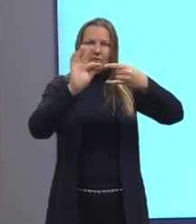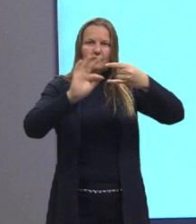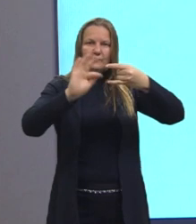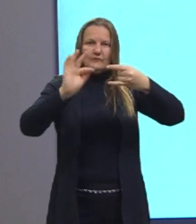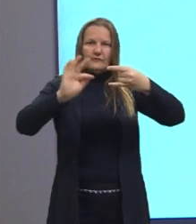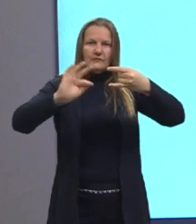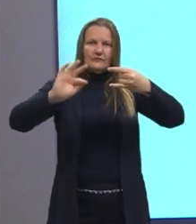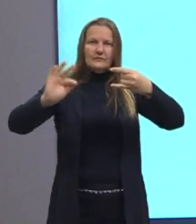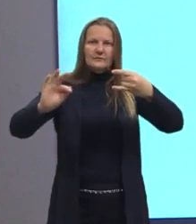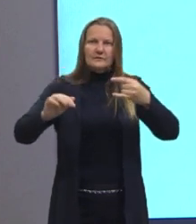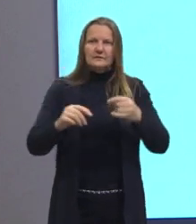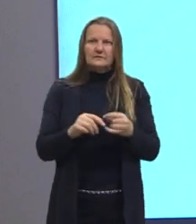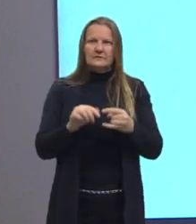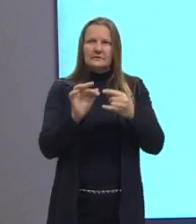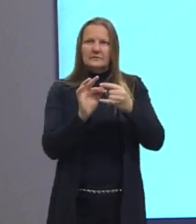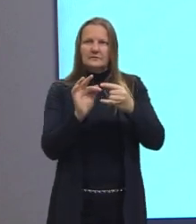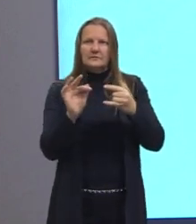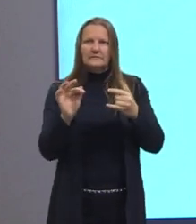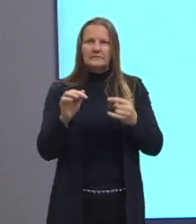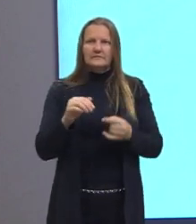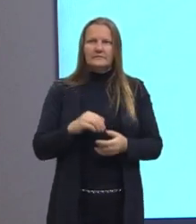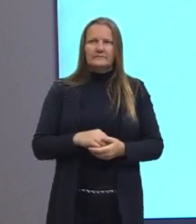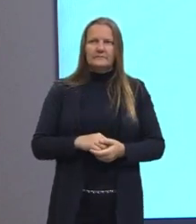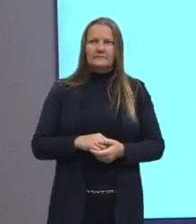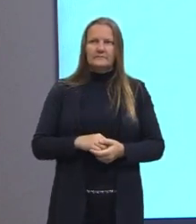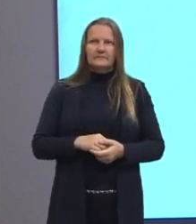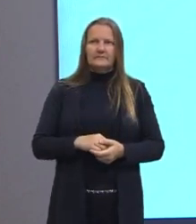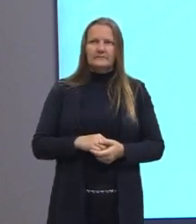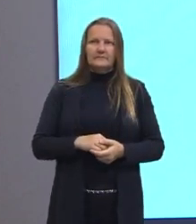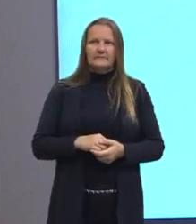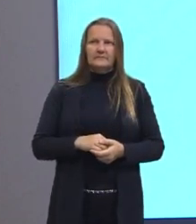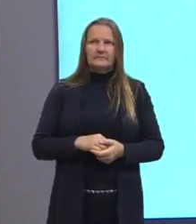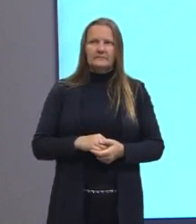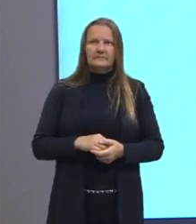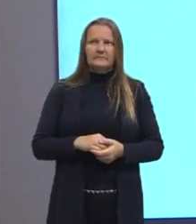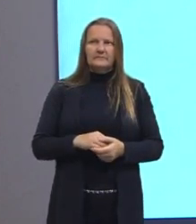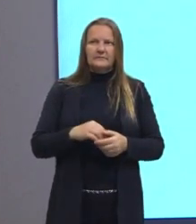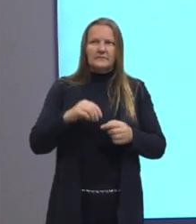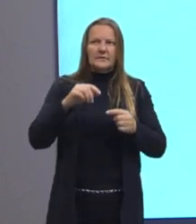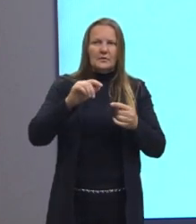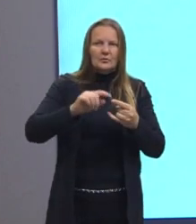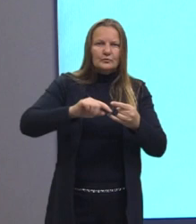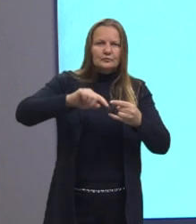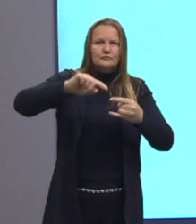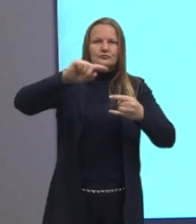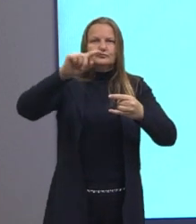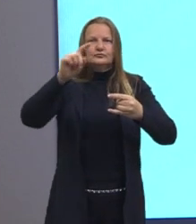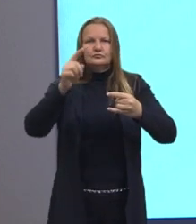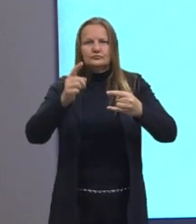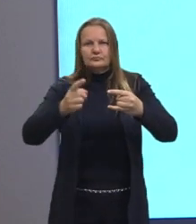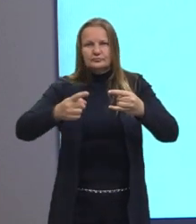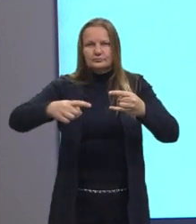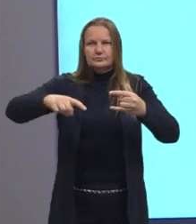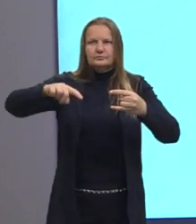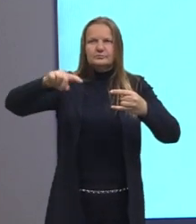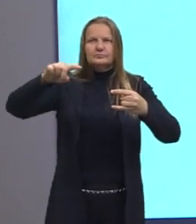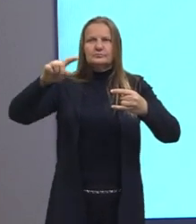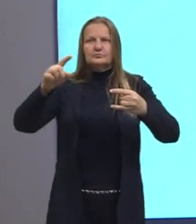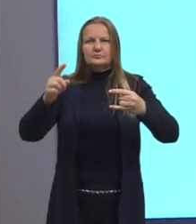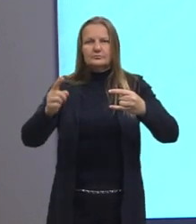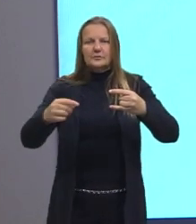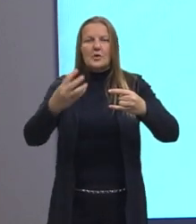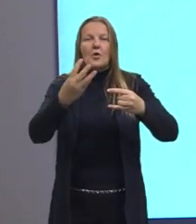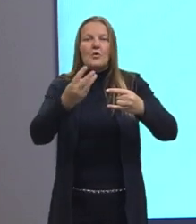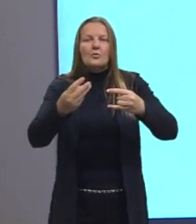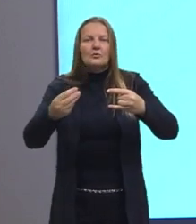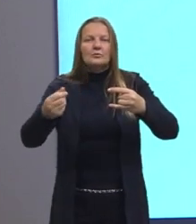a amplitude também ó o que que aconteceu aqui quando eu mexi não amplitude ela já ficou bem mais suave